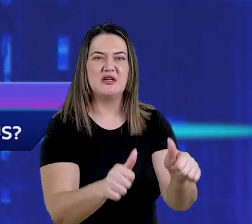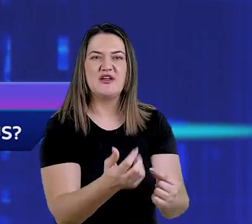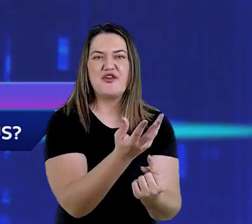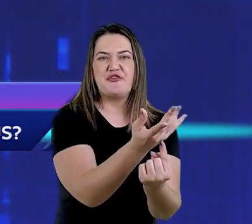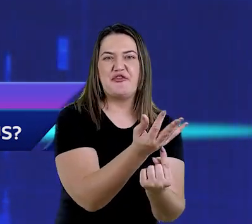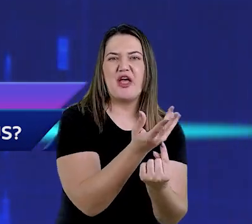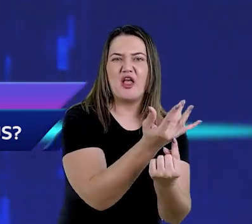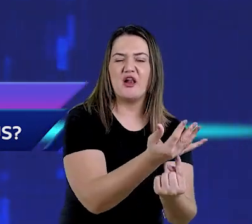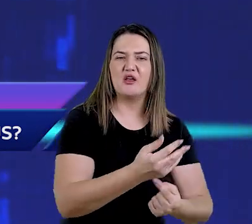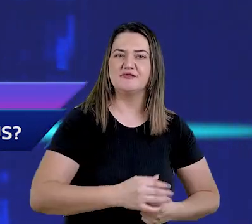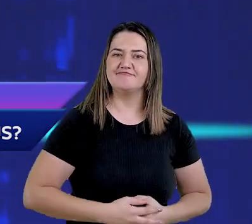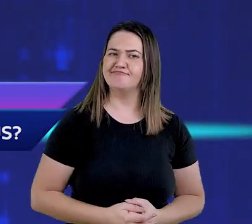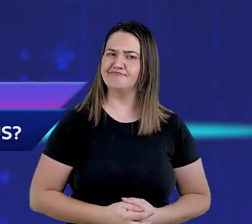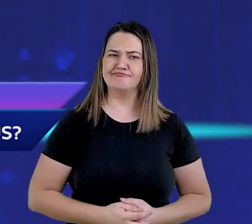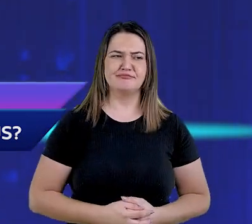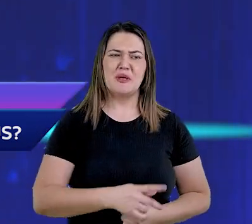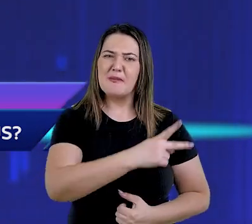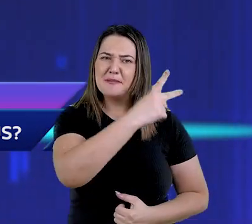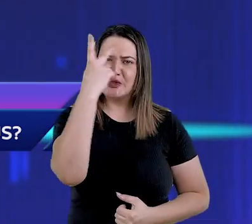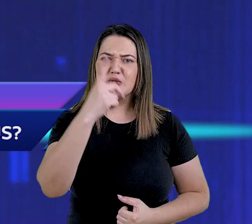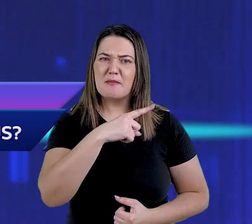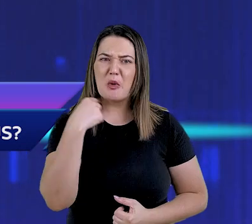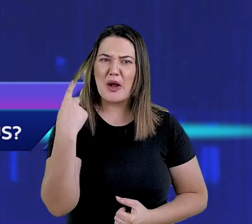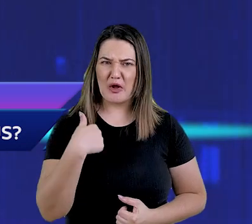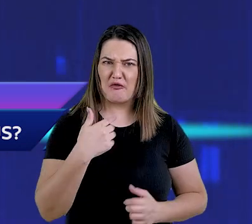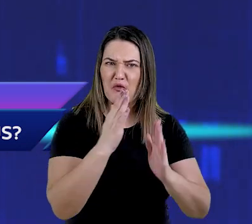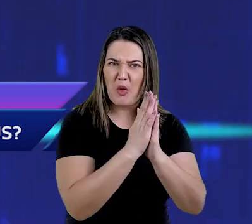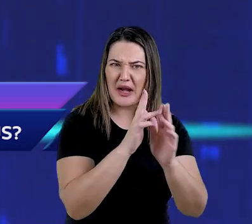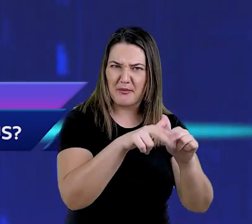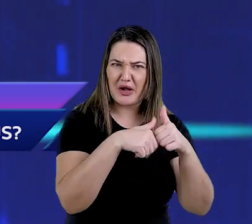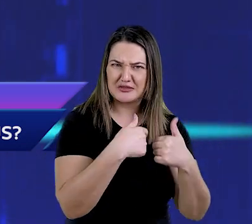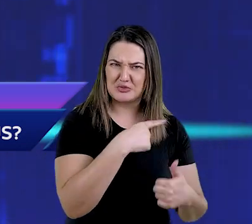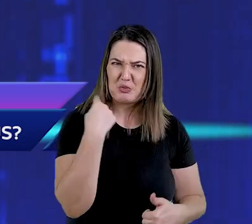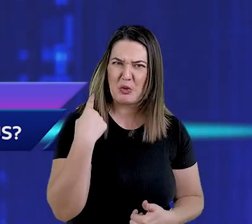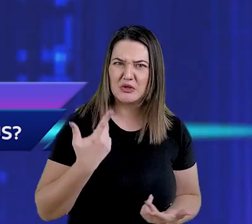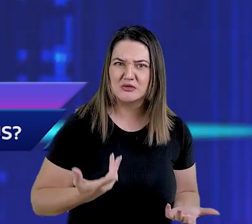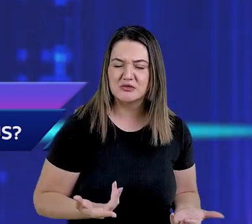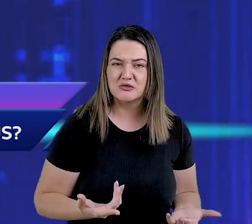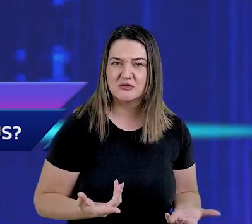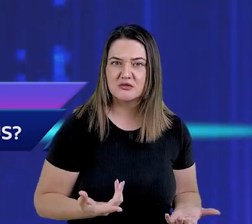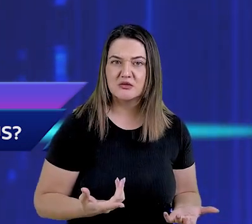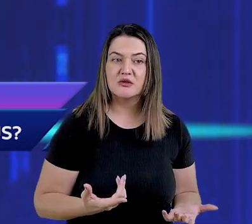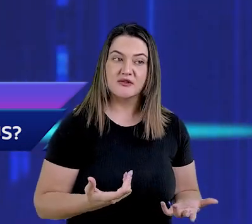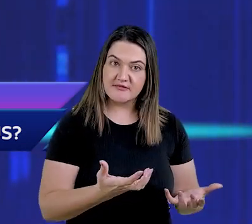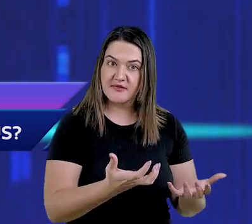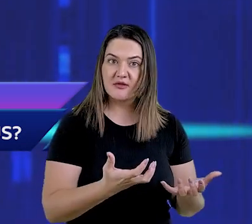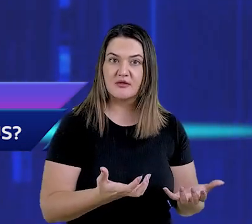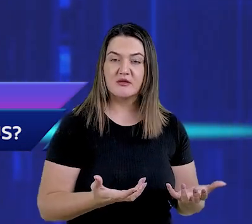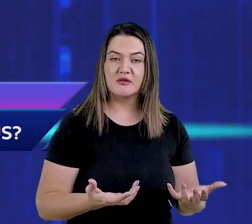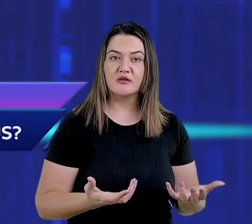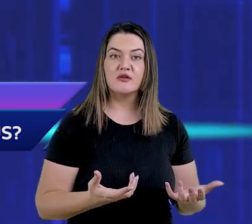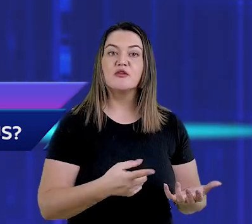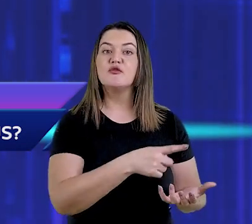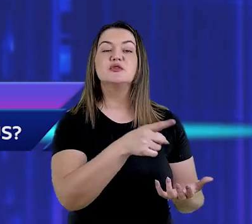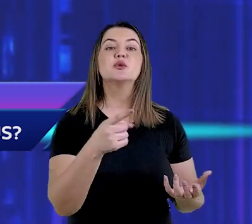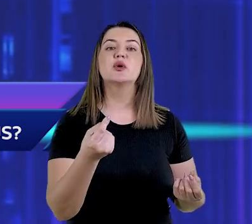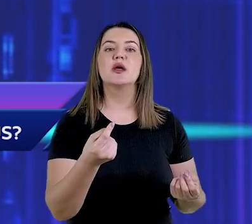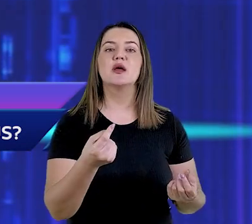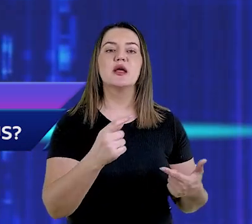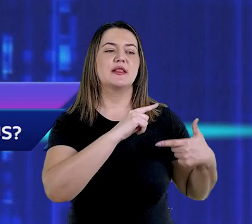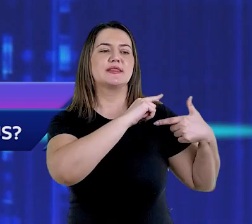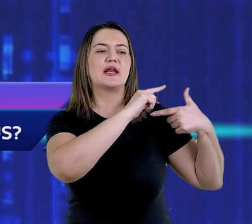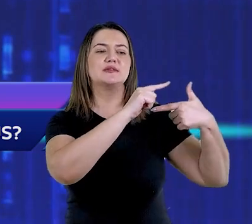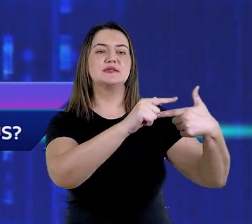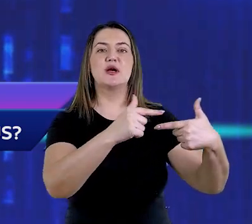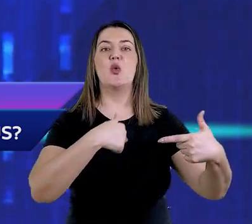velas para quem já morreu. Quer que você confesse pecados a homens e dele busque o perdão. Quer que você coloque a tradição acima